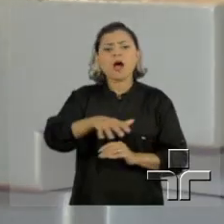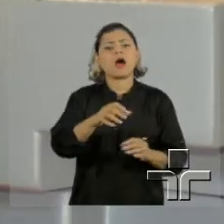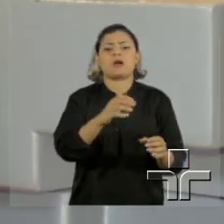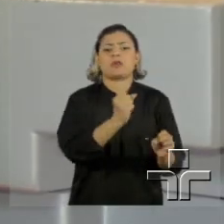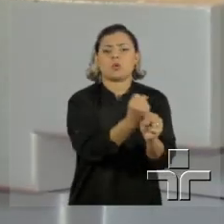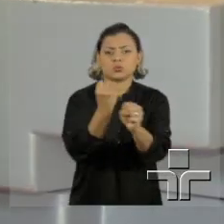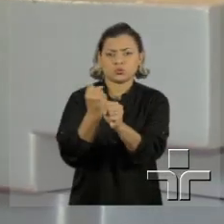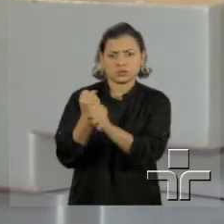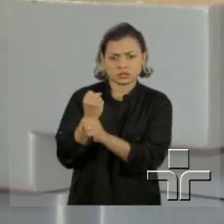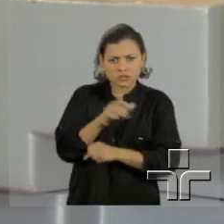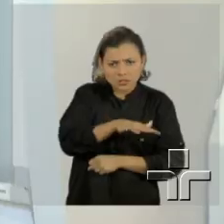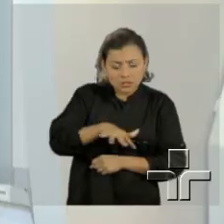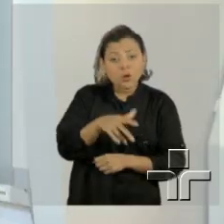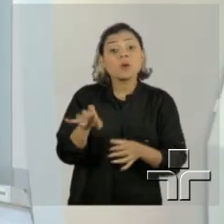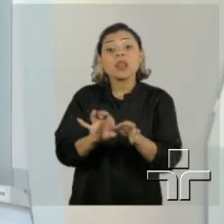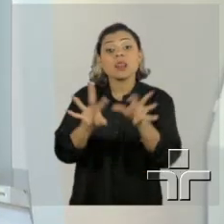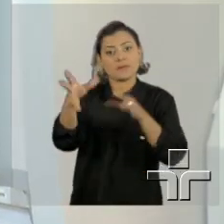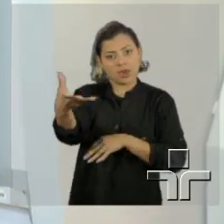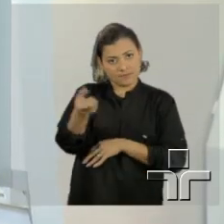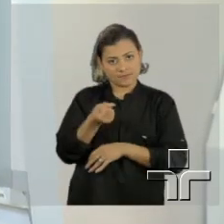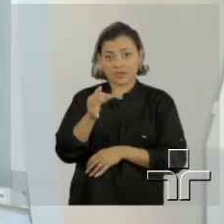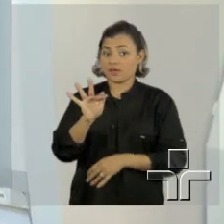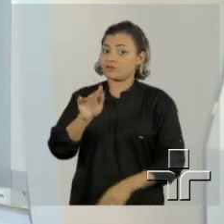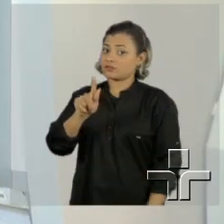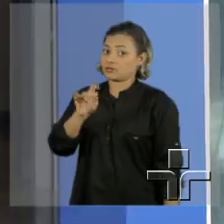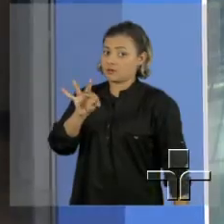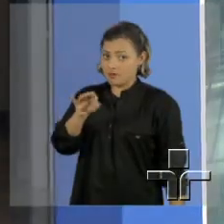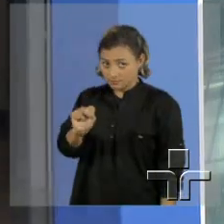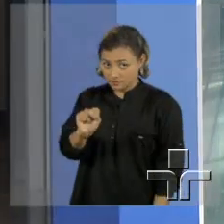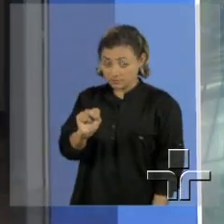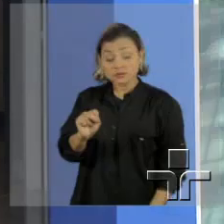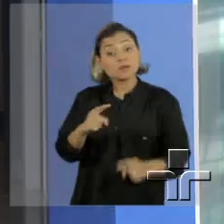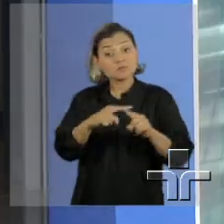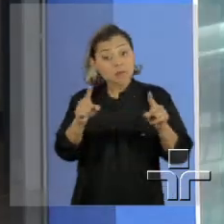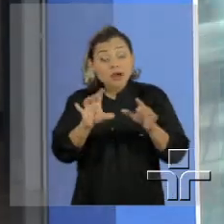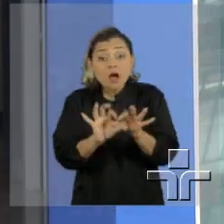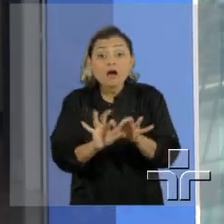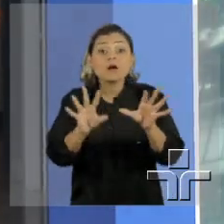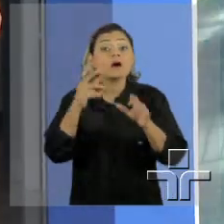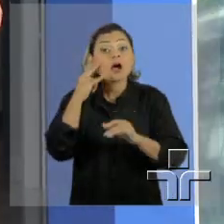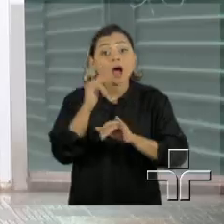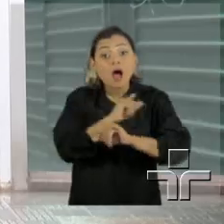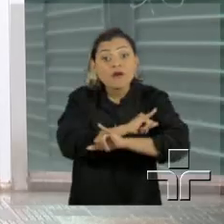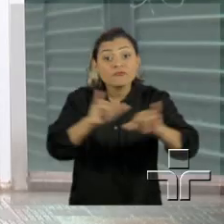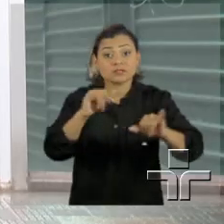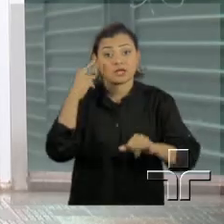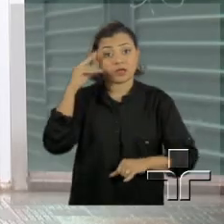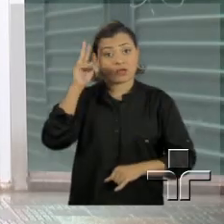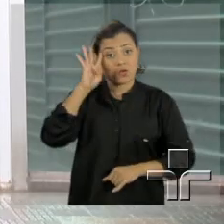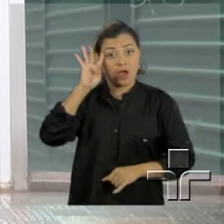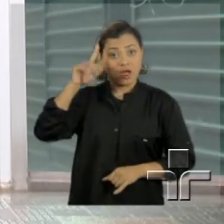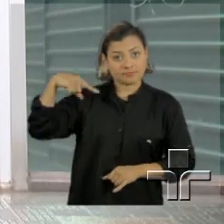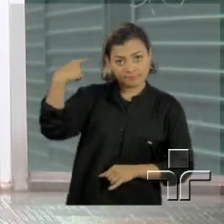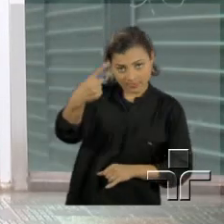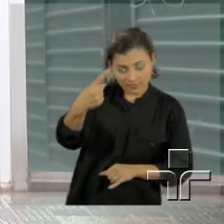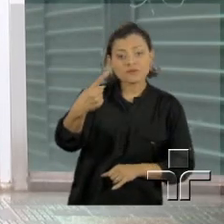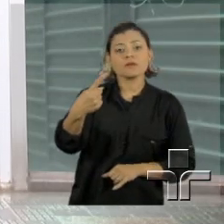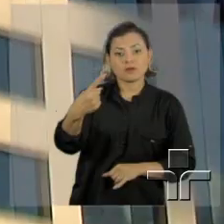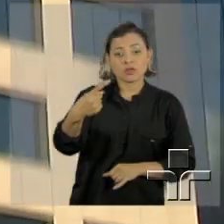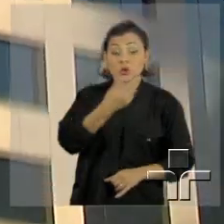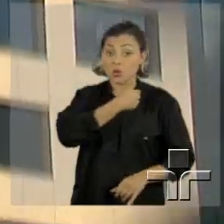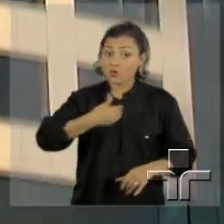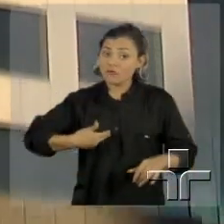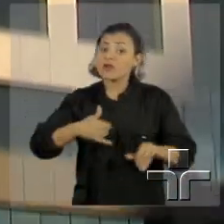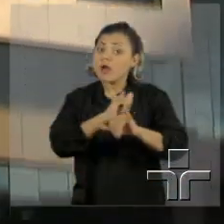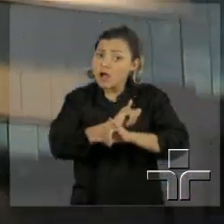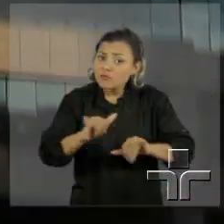ao confirmar a liberação dos saques do Fundo de Garantia. A medida será anunciada na próxima quarta-feira. Segundo o governo,